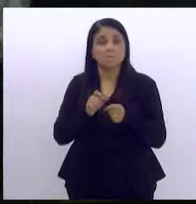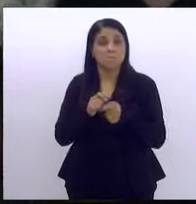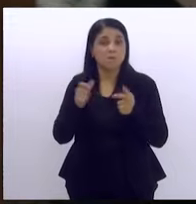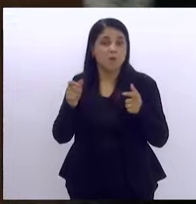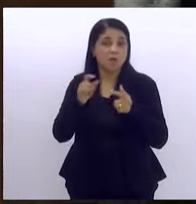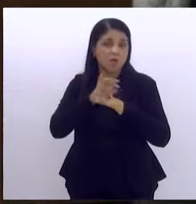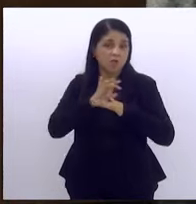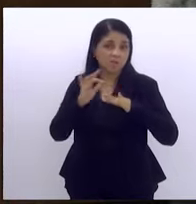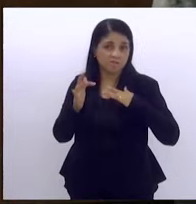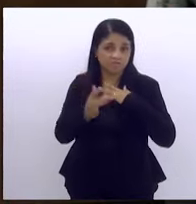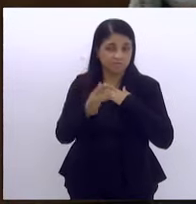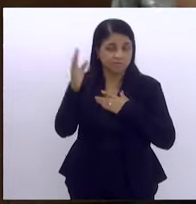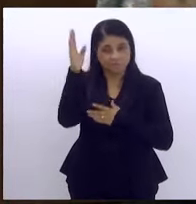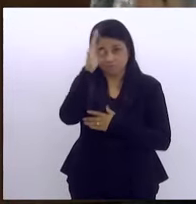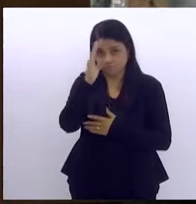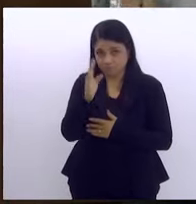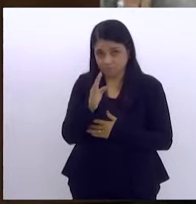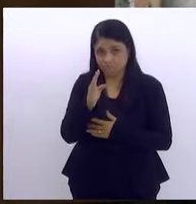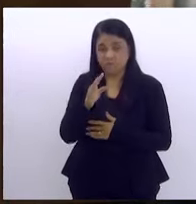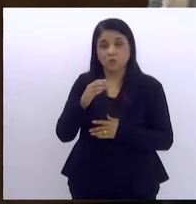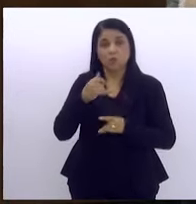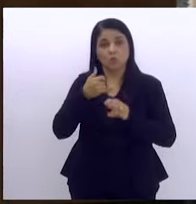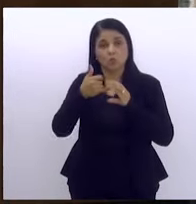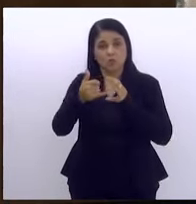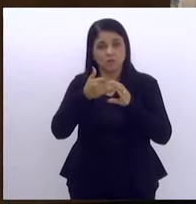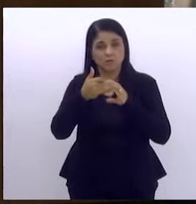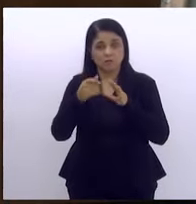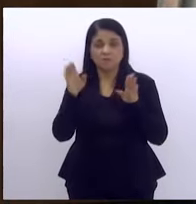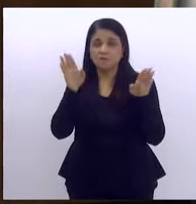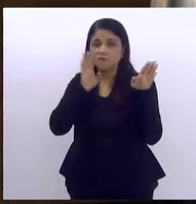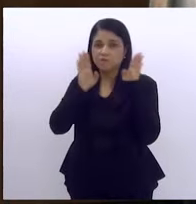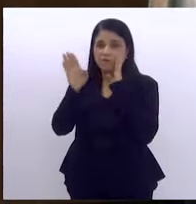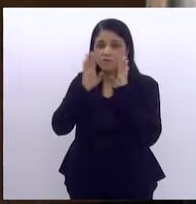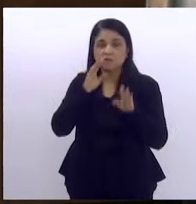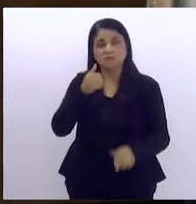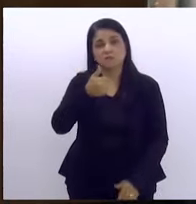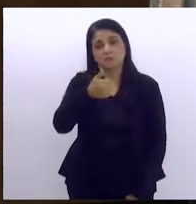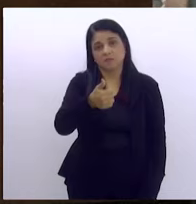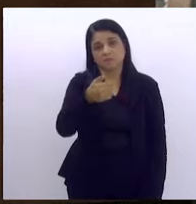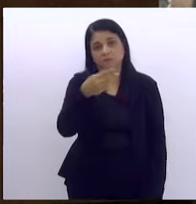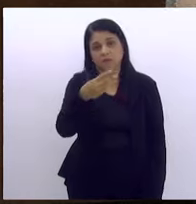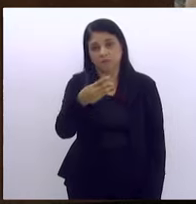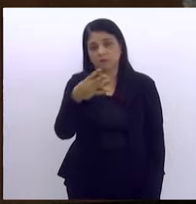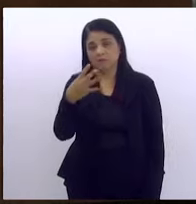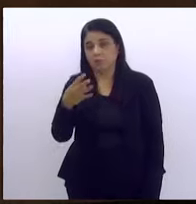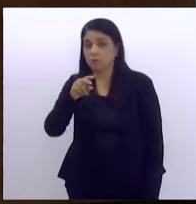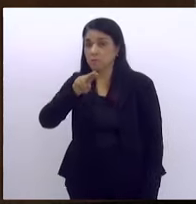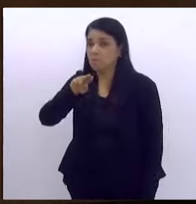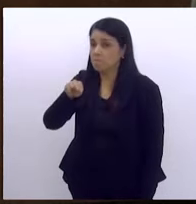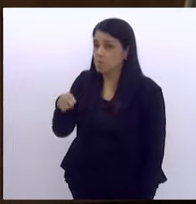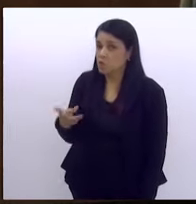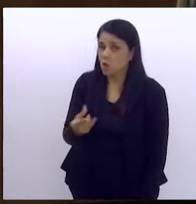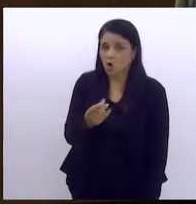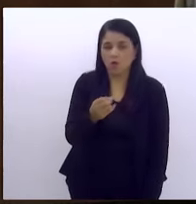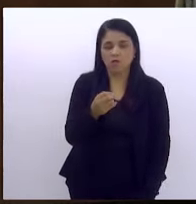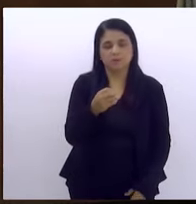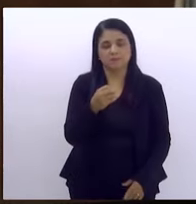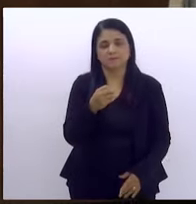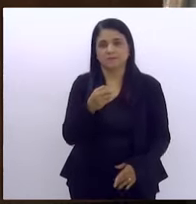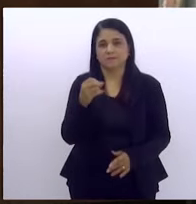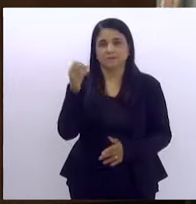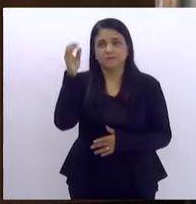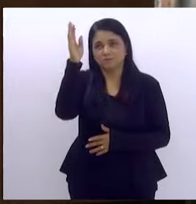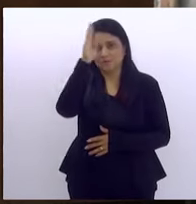sociais estabelecidas no Brasil, WhatsApp e Facebook, contam com 134 milhões de contas ativas no